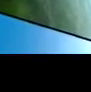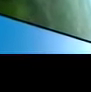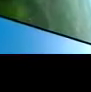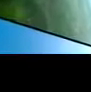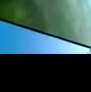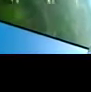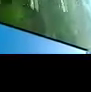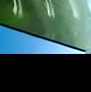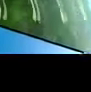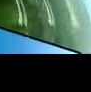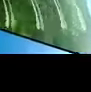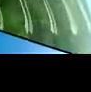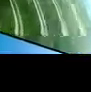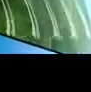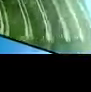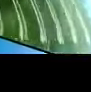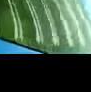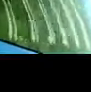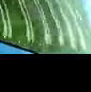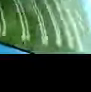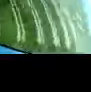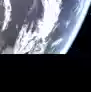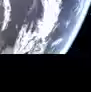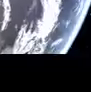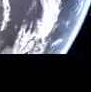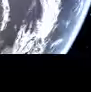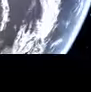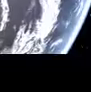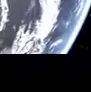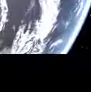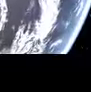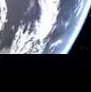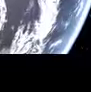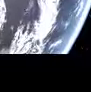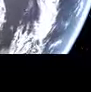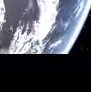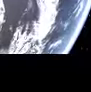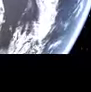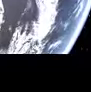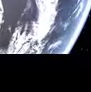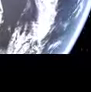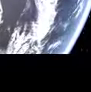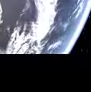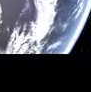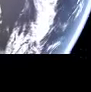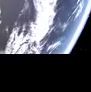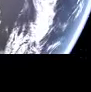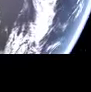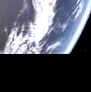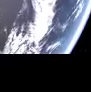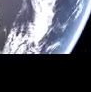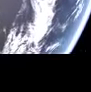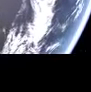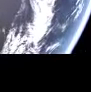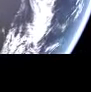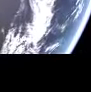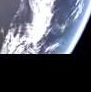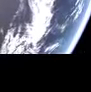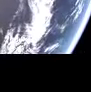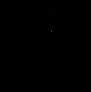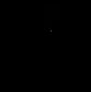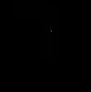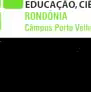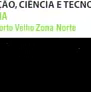Atenção Polos EAD. Após o top de 5 segundos, mais educação, ciência e tecnologia no